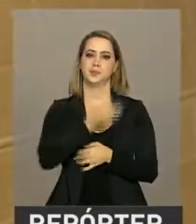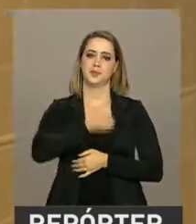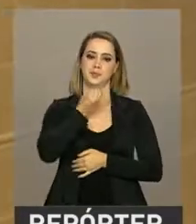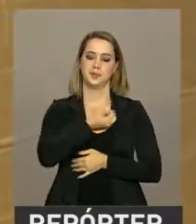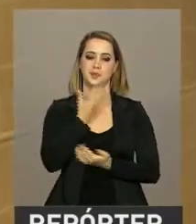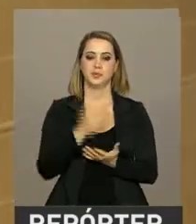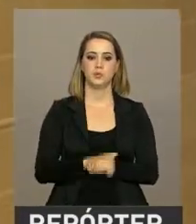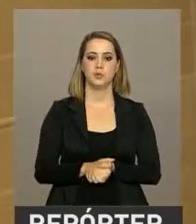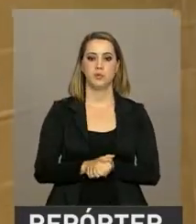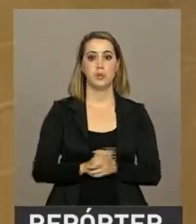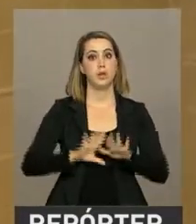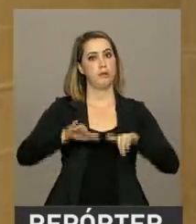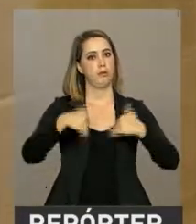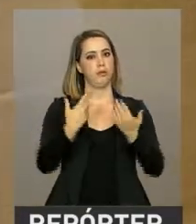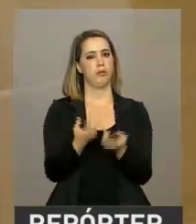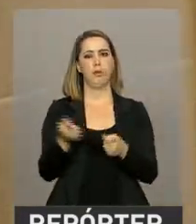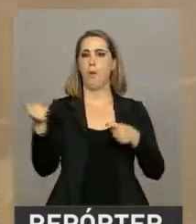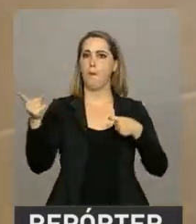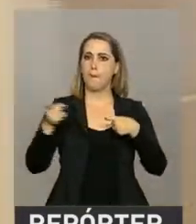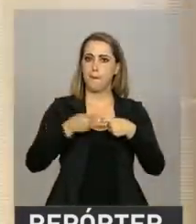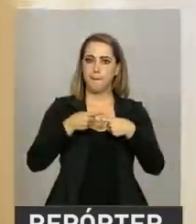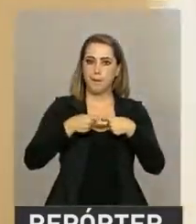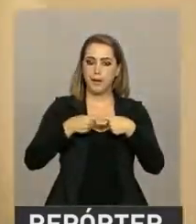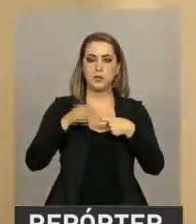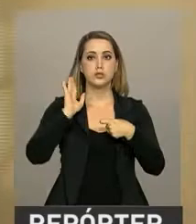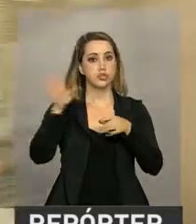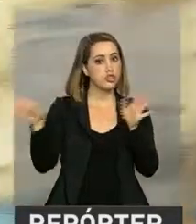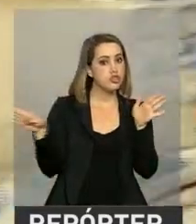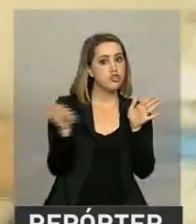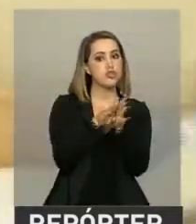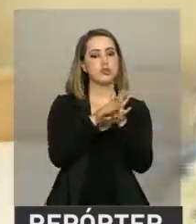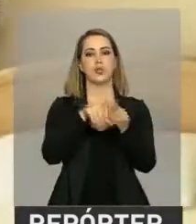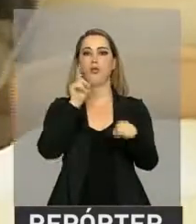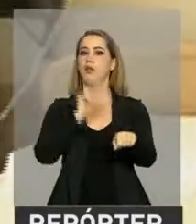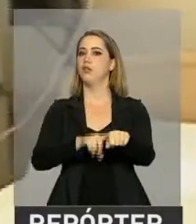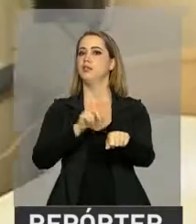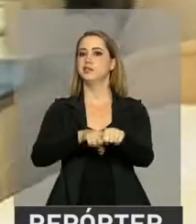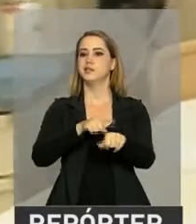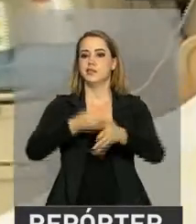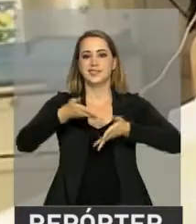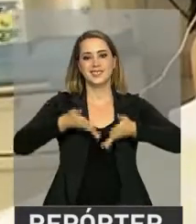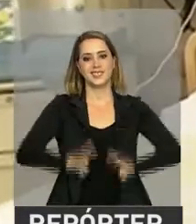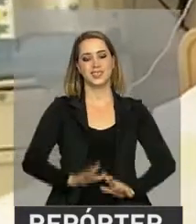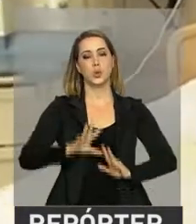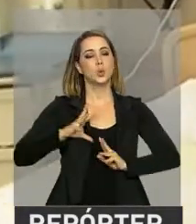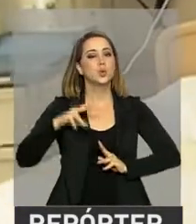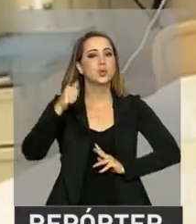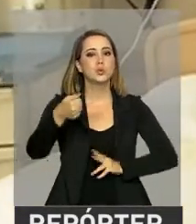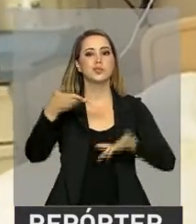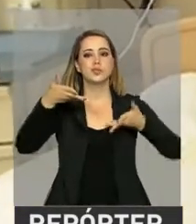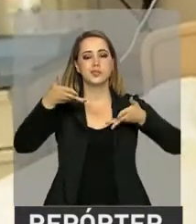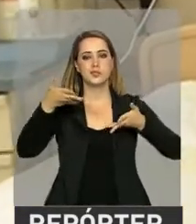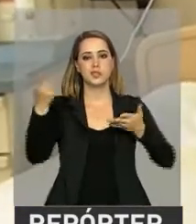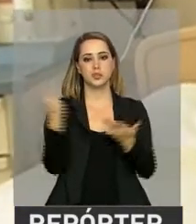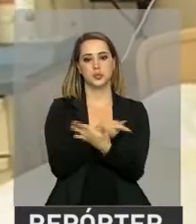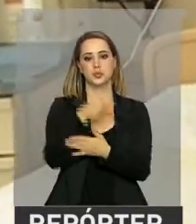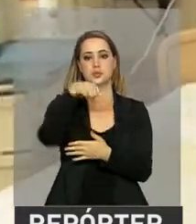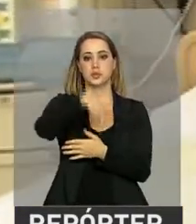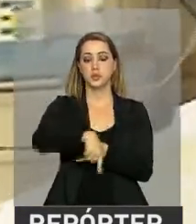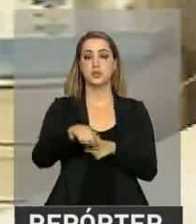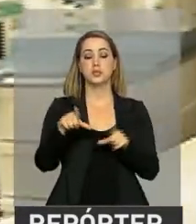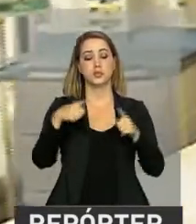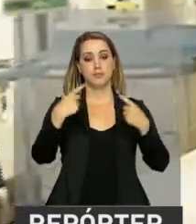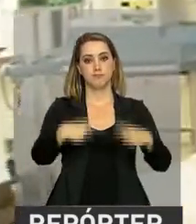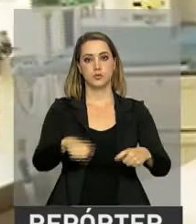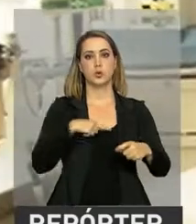dela. E quando a equipe médica decide que já chegou mesmo o momento para o parto, tudo acontece aqui dentro. Já tem todo o equipamento preparado